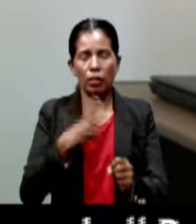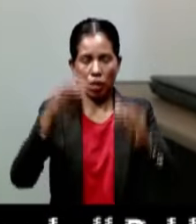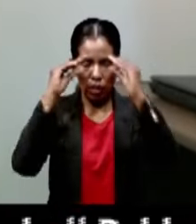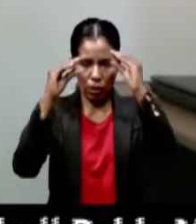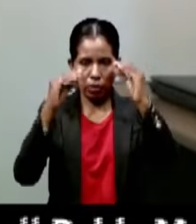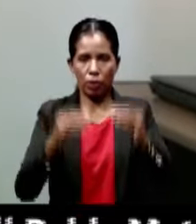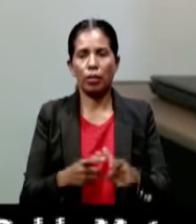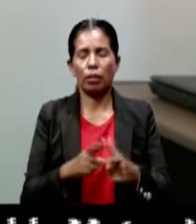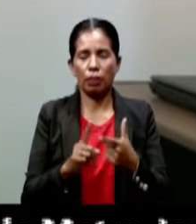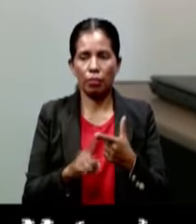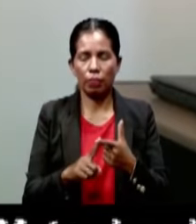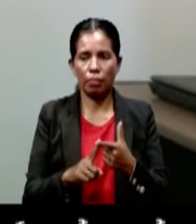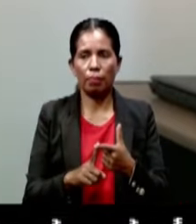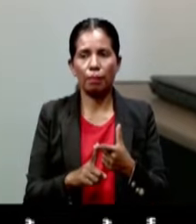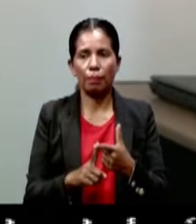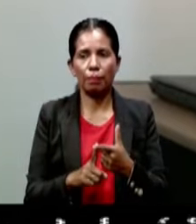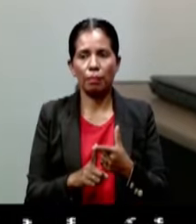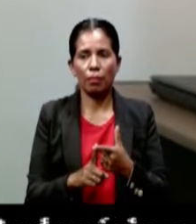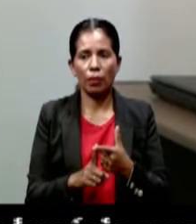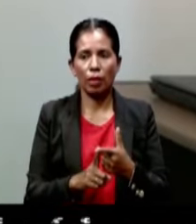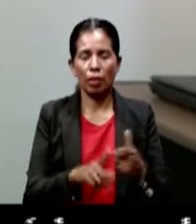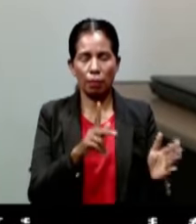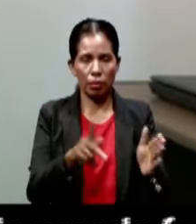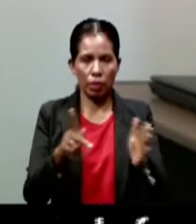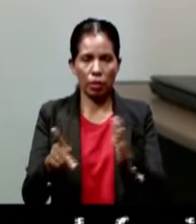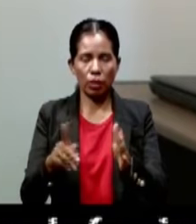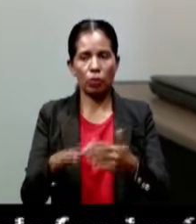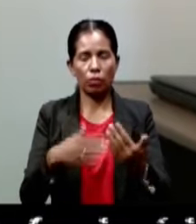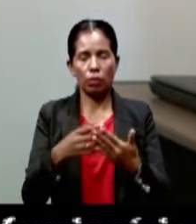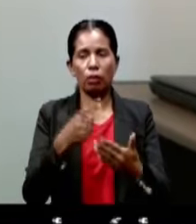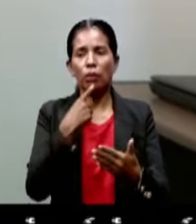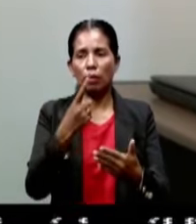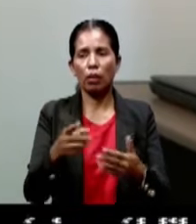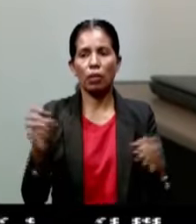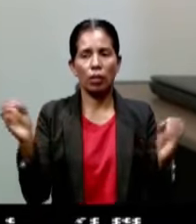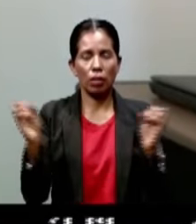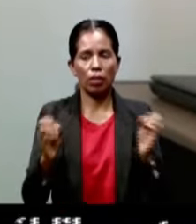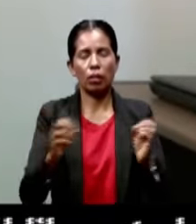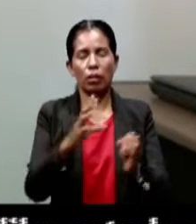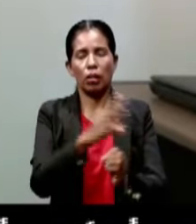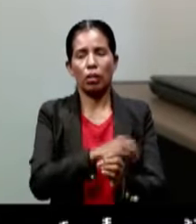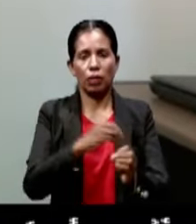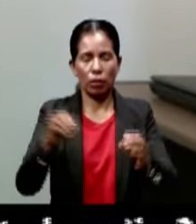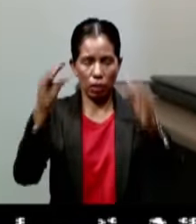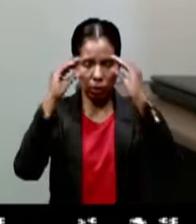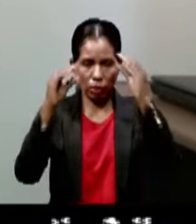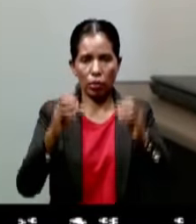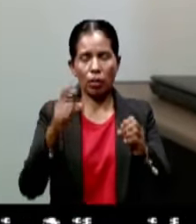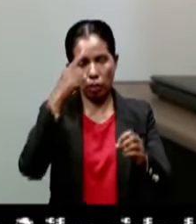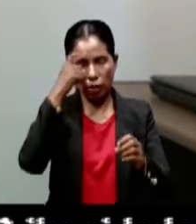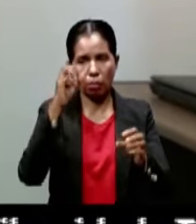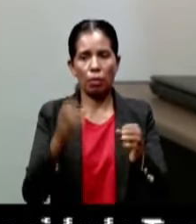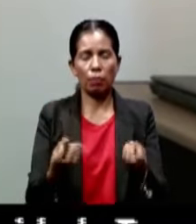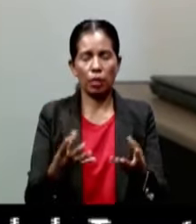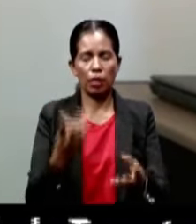e não é plan lisan ne atu tu dihandit laos dogma ida laos doutrina de tam barak ne ami la